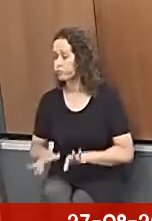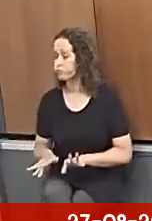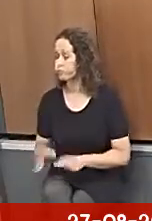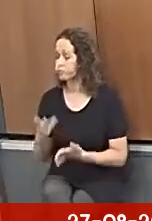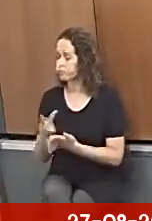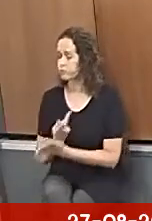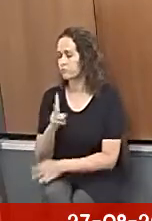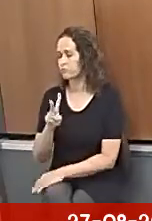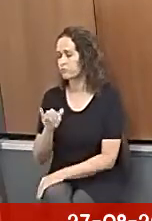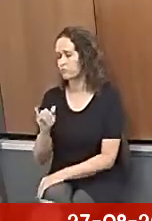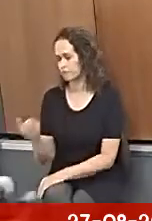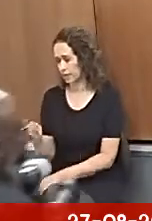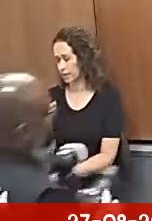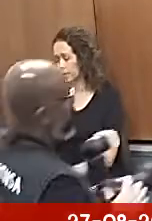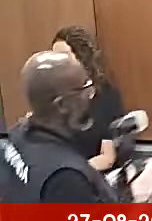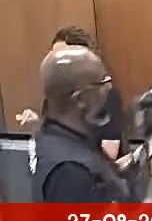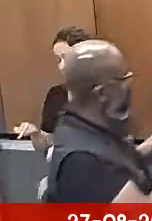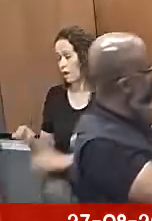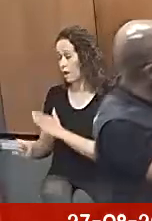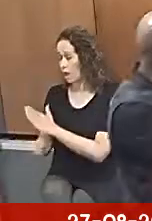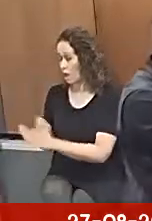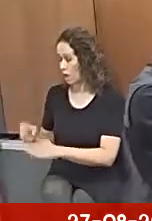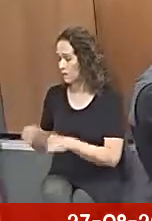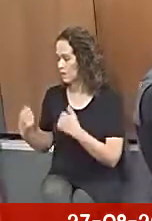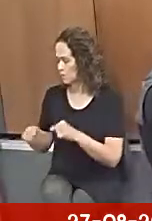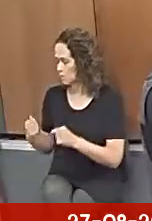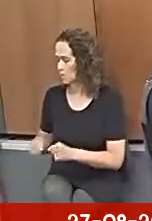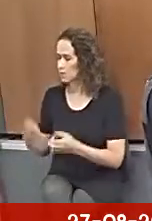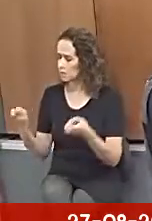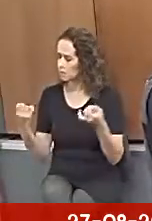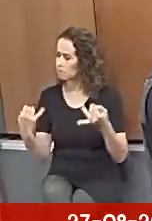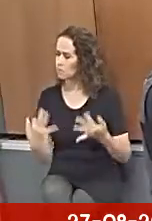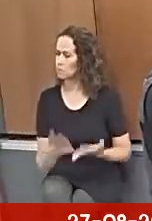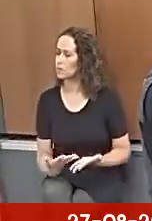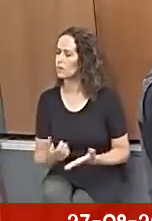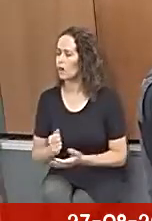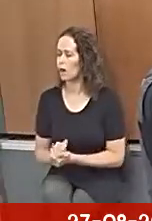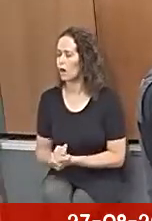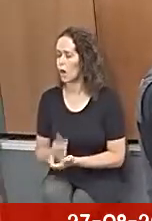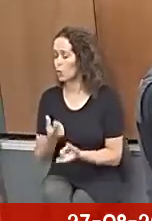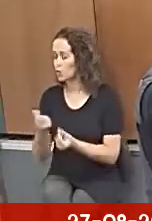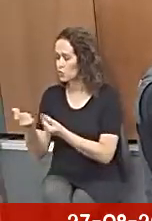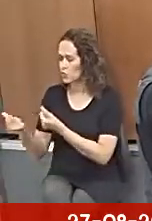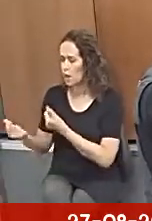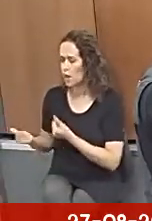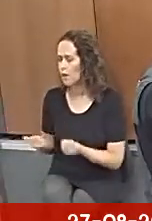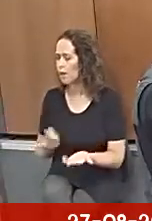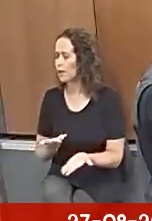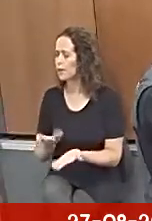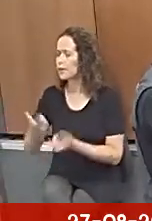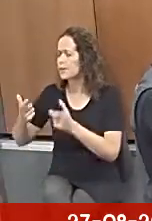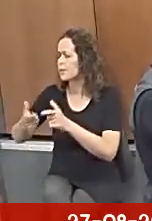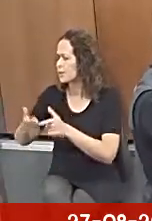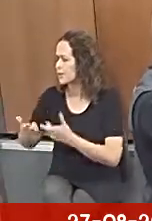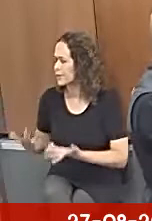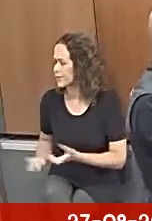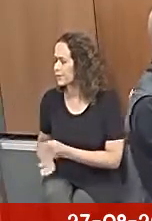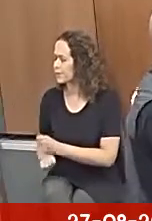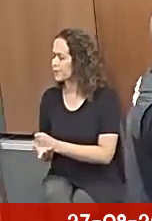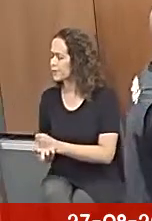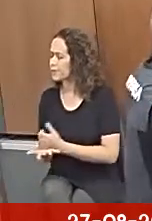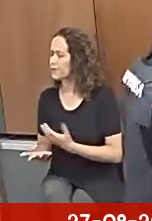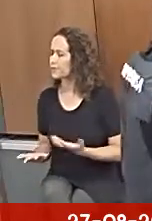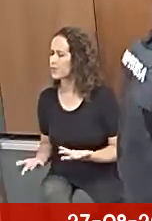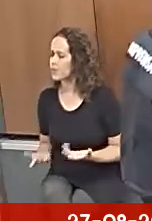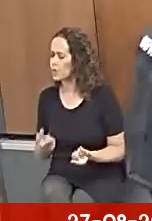ea minas arena vai prestar contas a prestar conta dos desvios vai prestar conta do superfaturamento